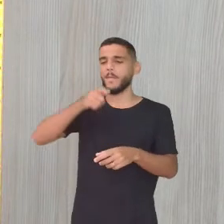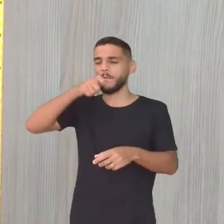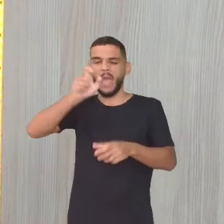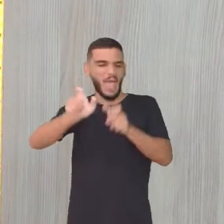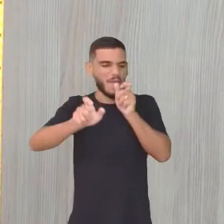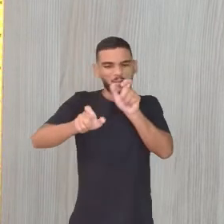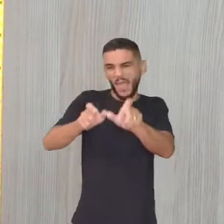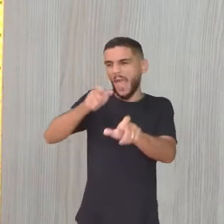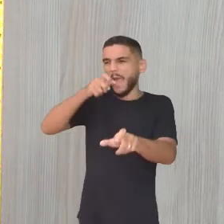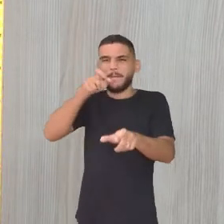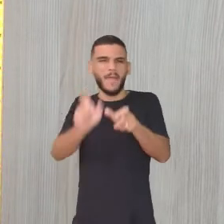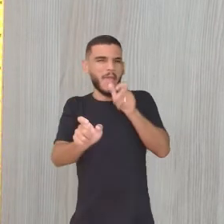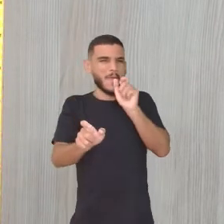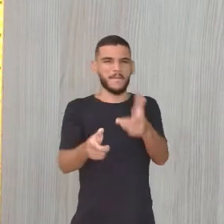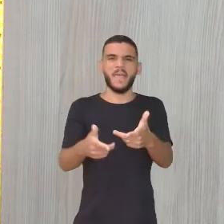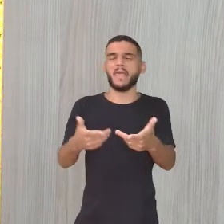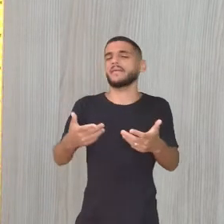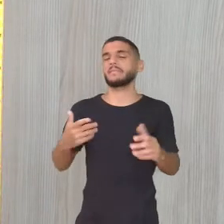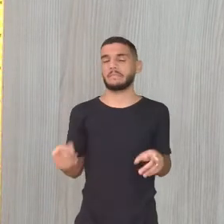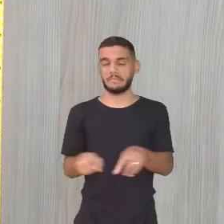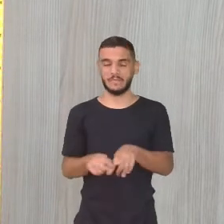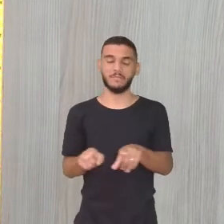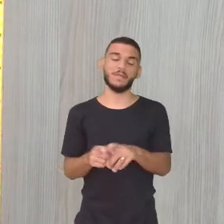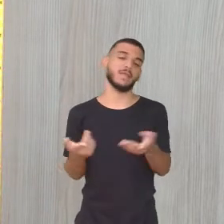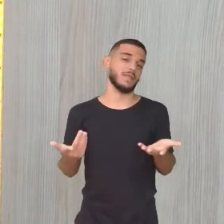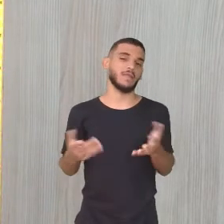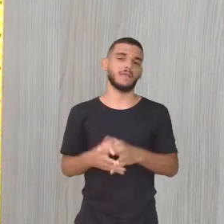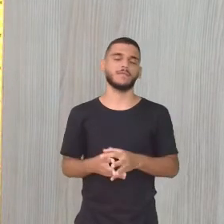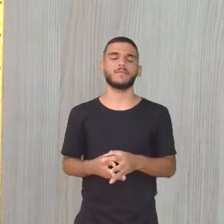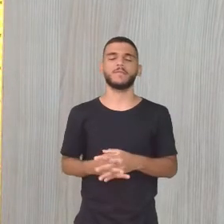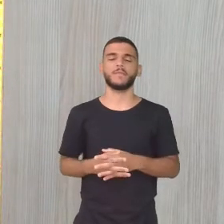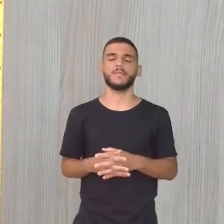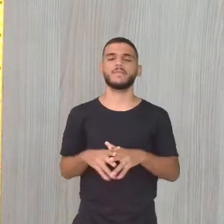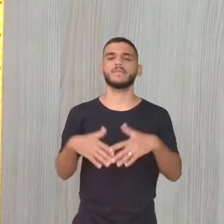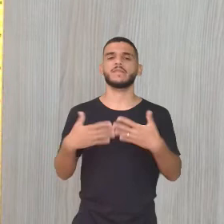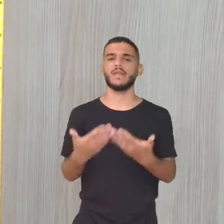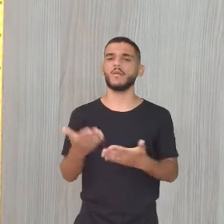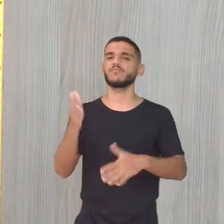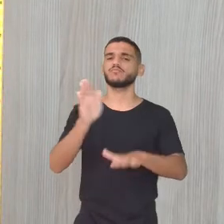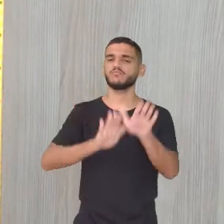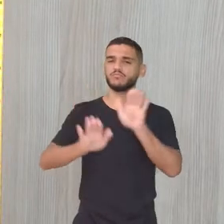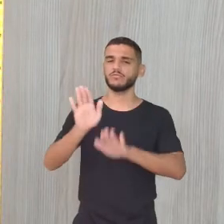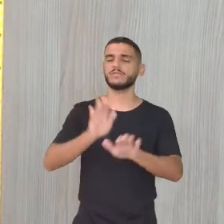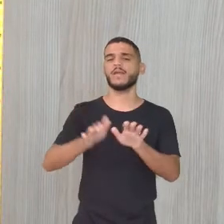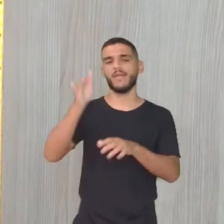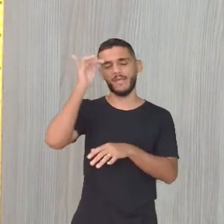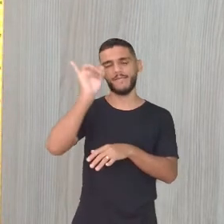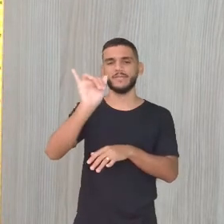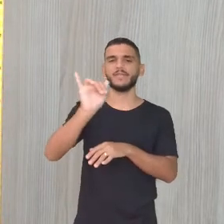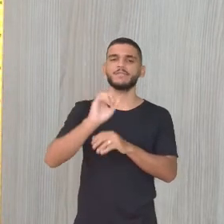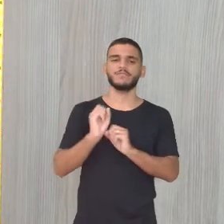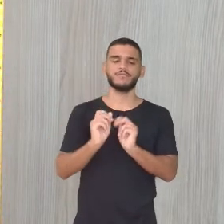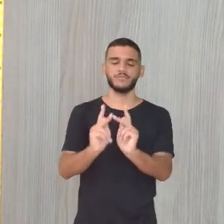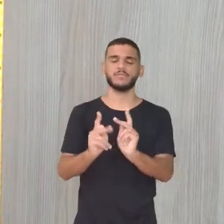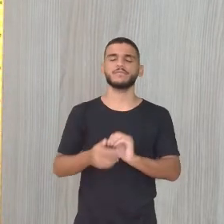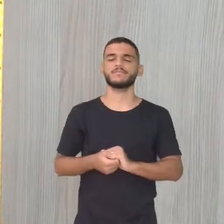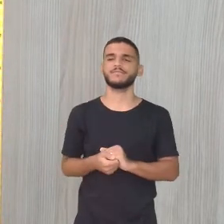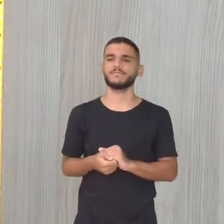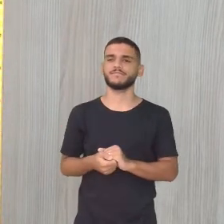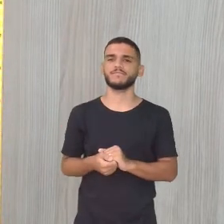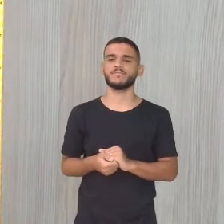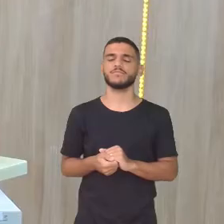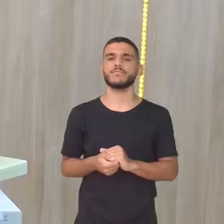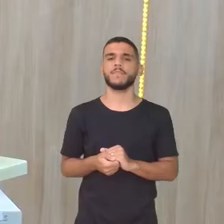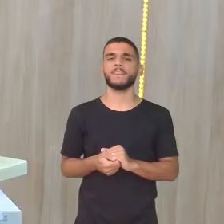que você agride com palavras. Então, minha gente, vamos ter o cuidado e se prevenir, não é? É isso, pois é,